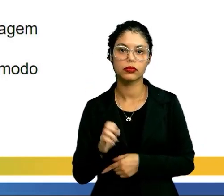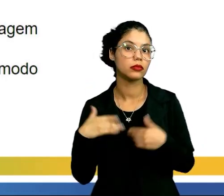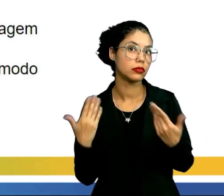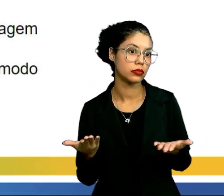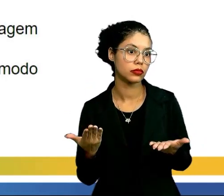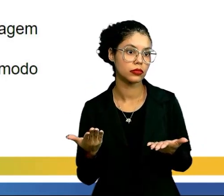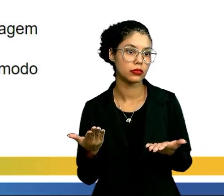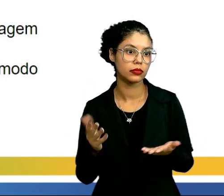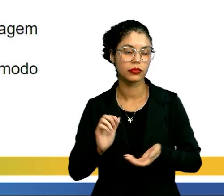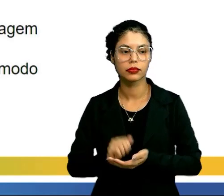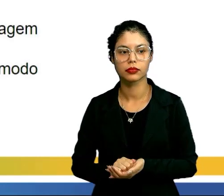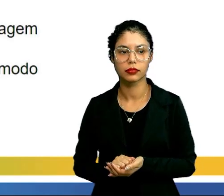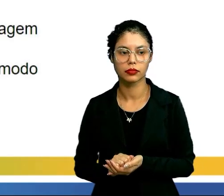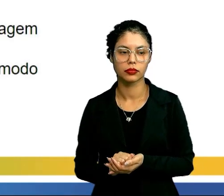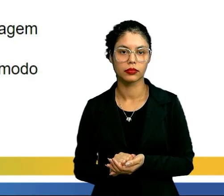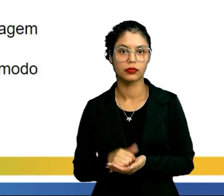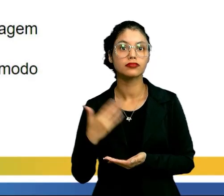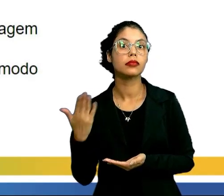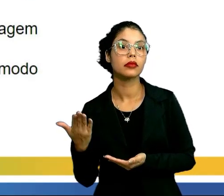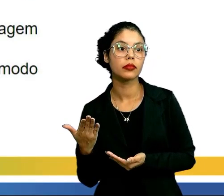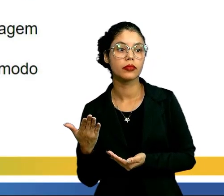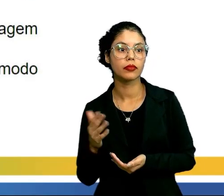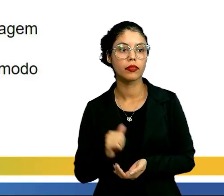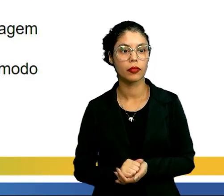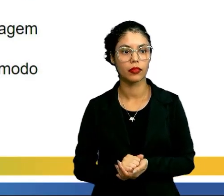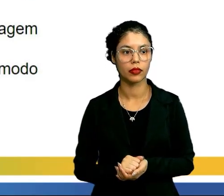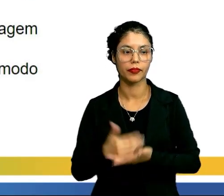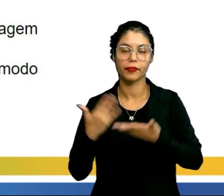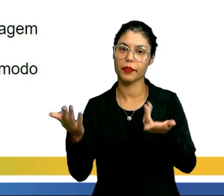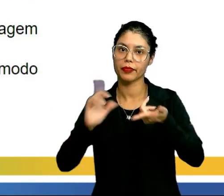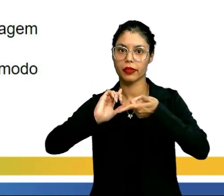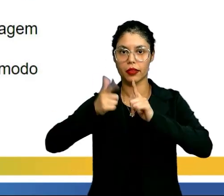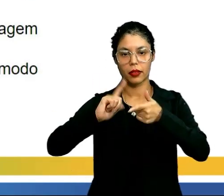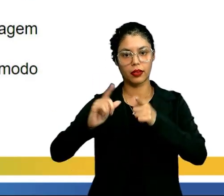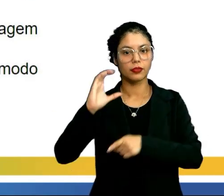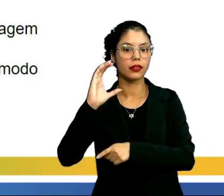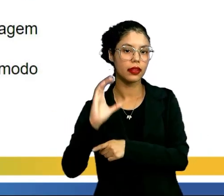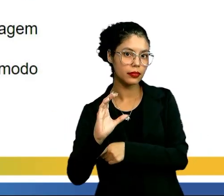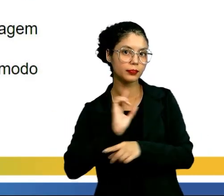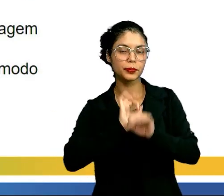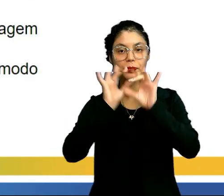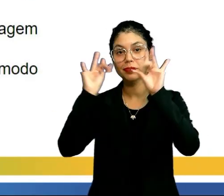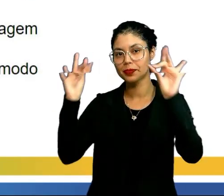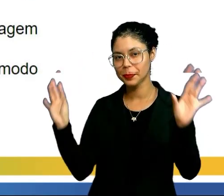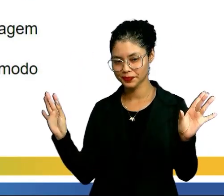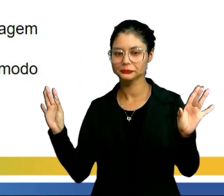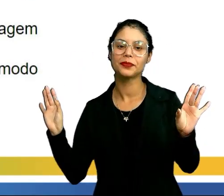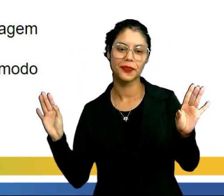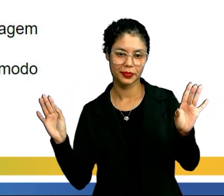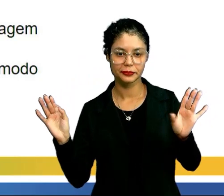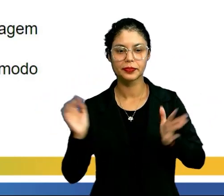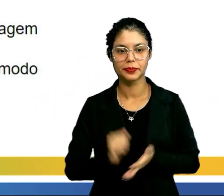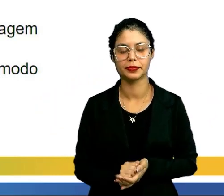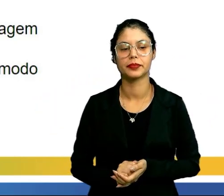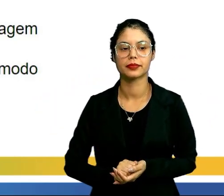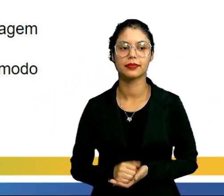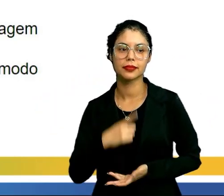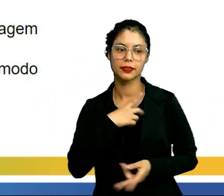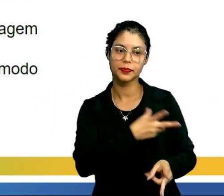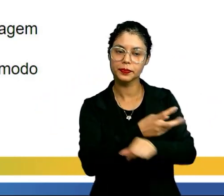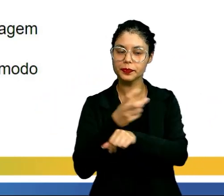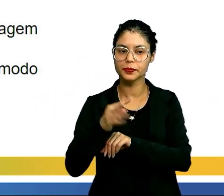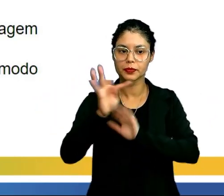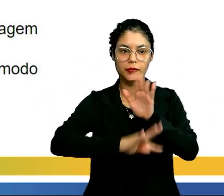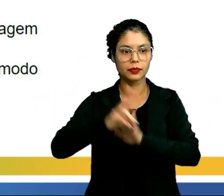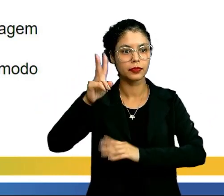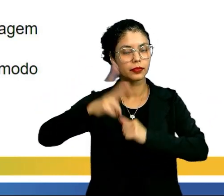D ou E? E aí? É isso mesmo, gente. Brilhou quem respondeu a letra C. Nós temos a exploração